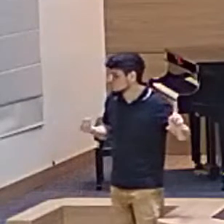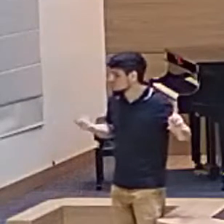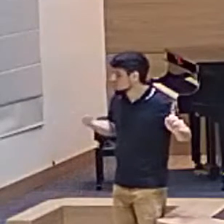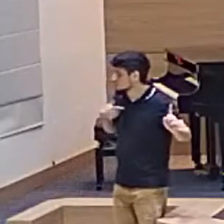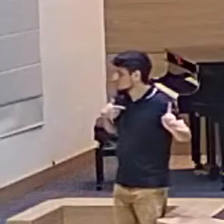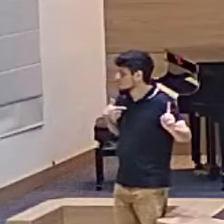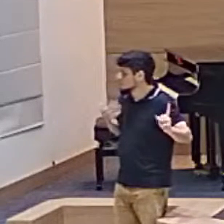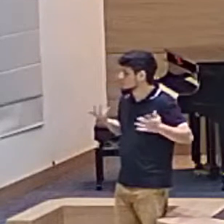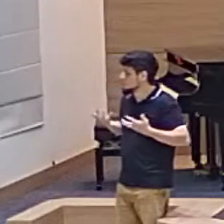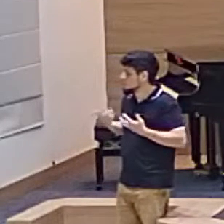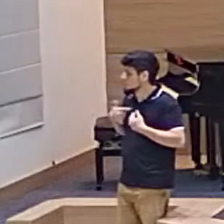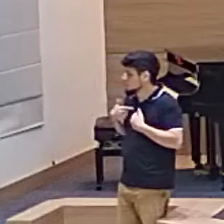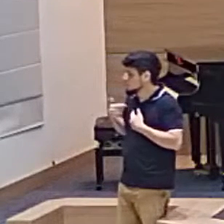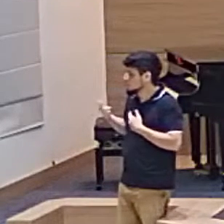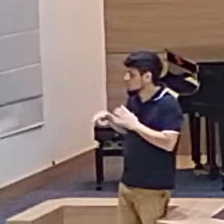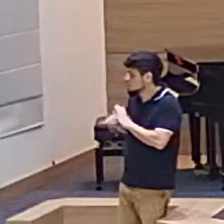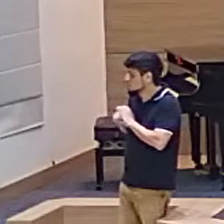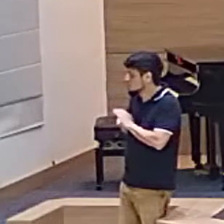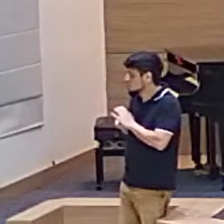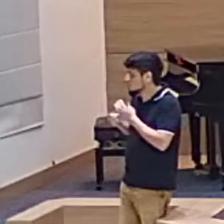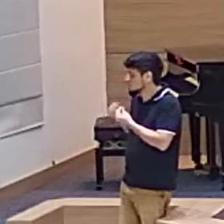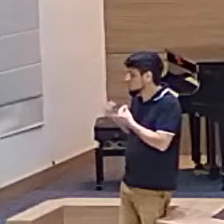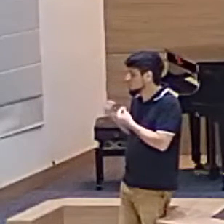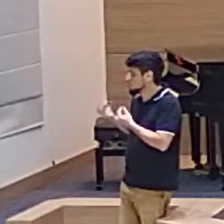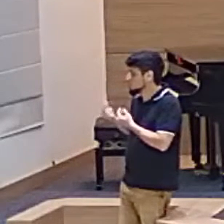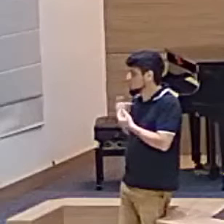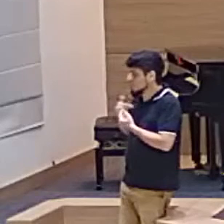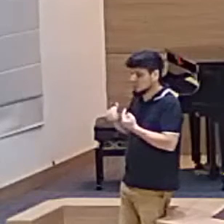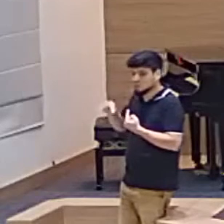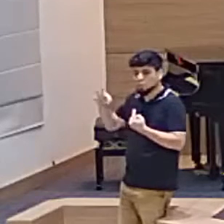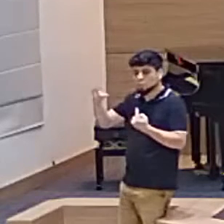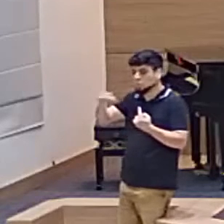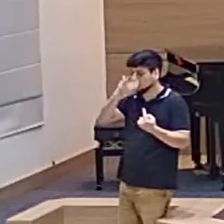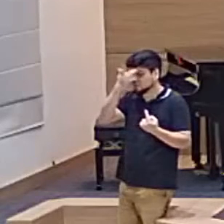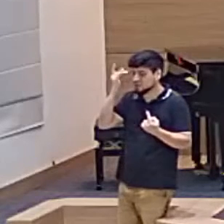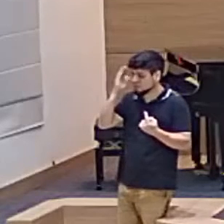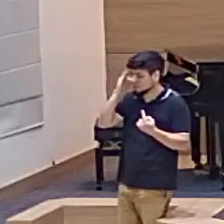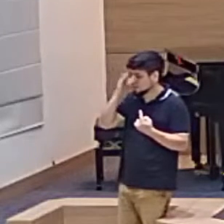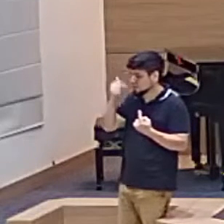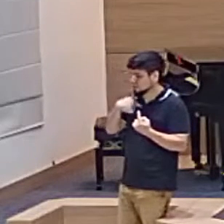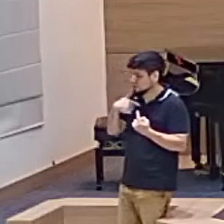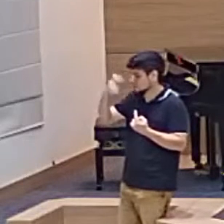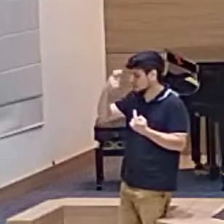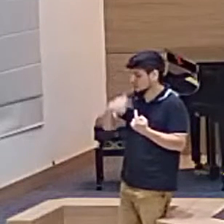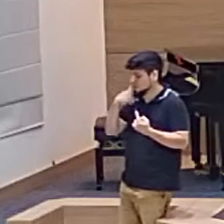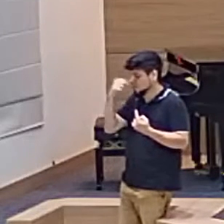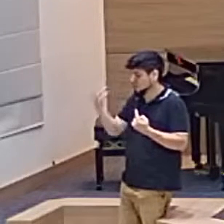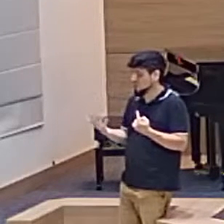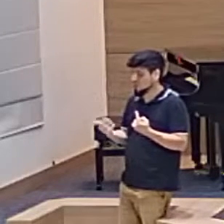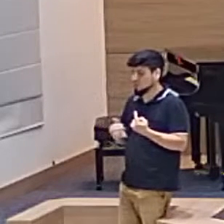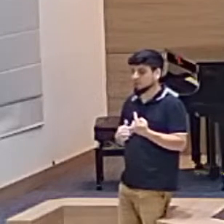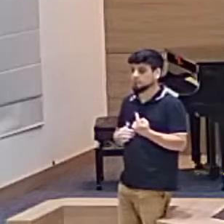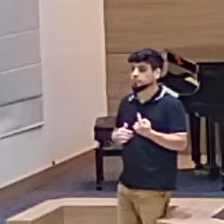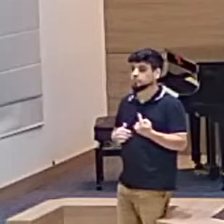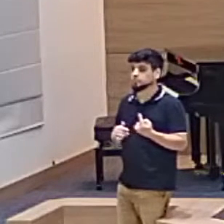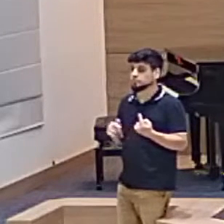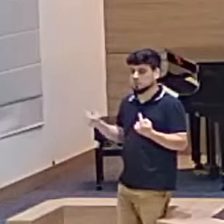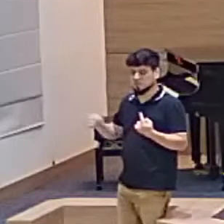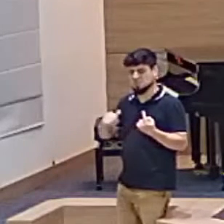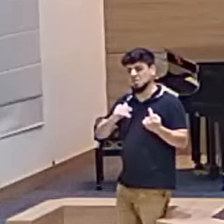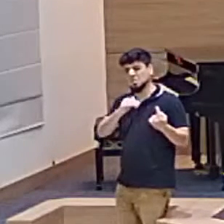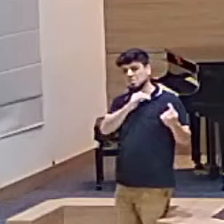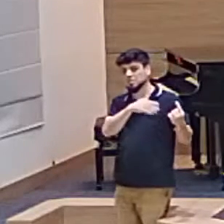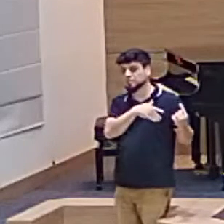você me deflorou e agora eu serei uma vergonha Israel e ele não quer ver a sua irmã só que tem um